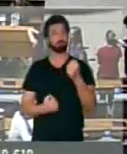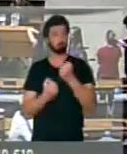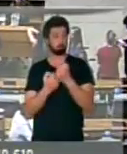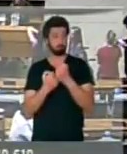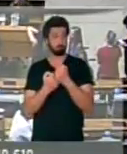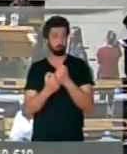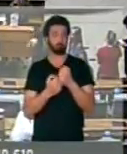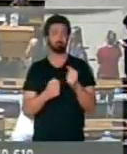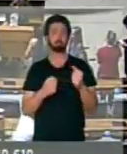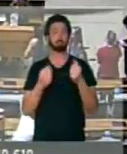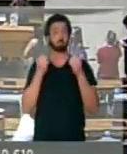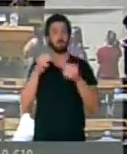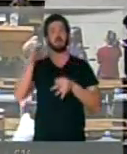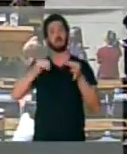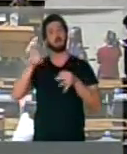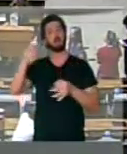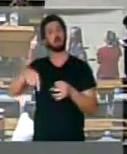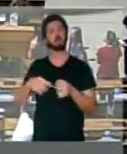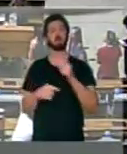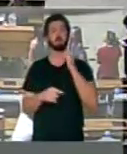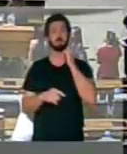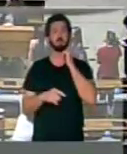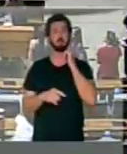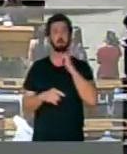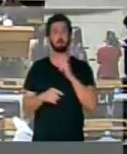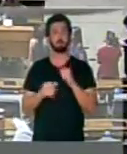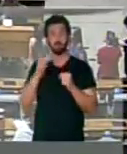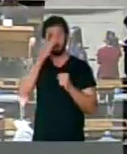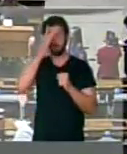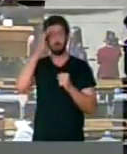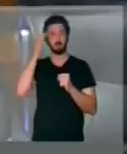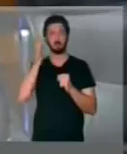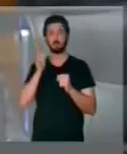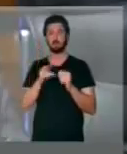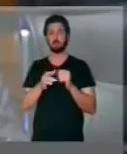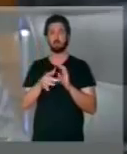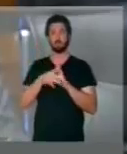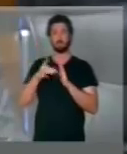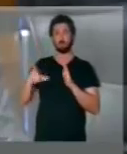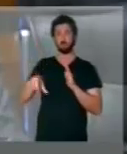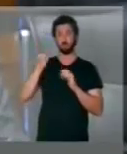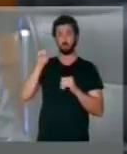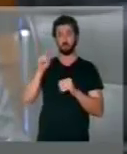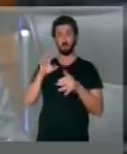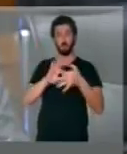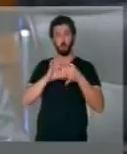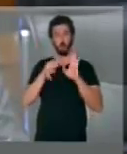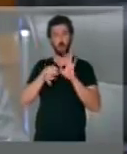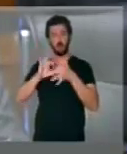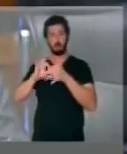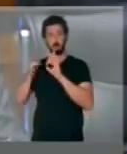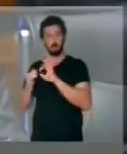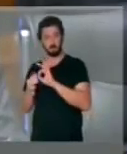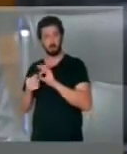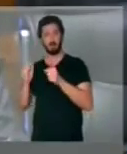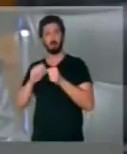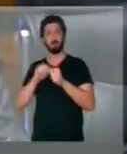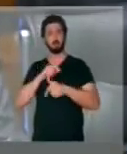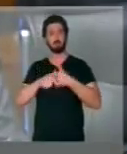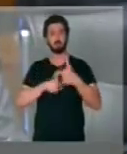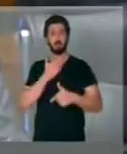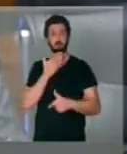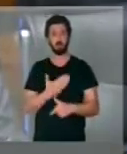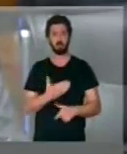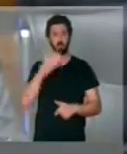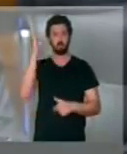apoia com sentido de justiça. Se alguém é destacado para uma Olimpíada e através dela prestou bom serviço